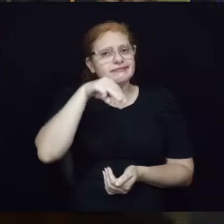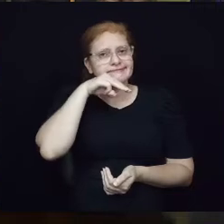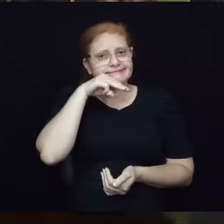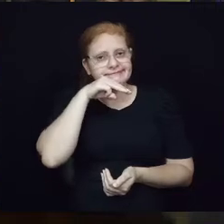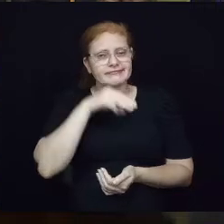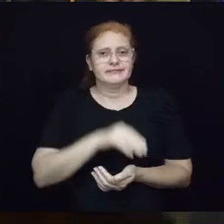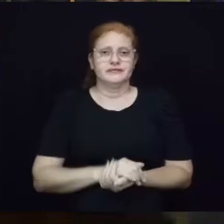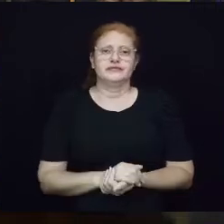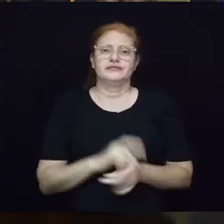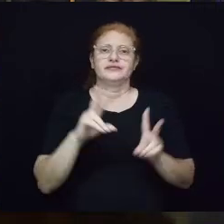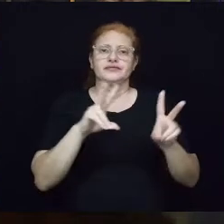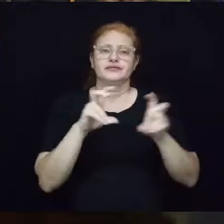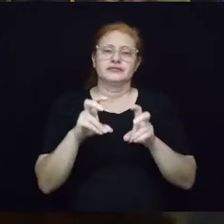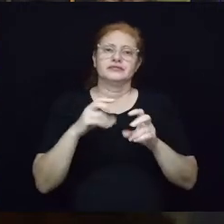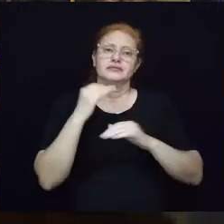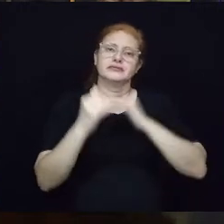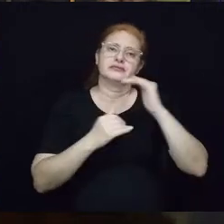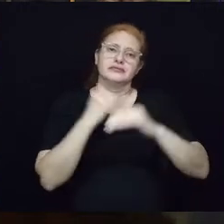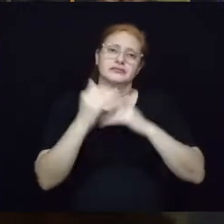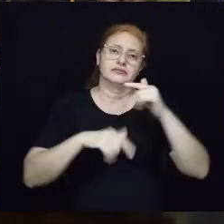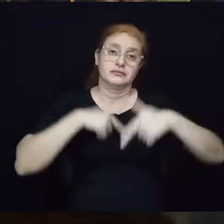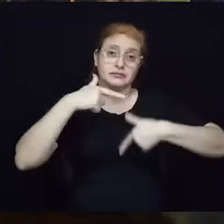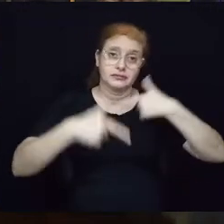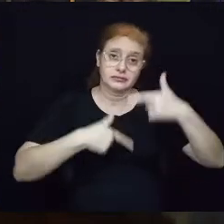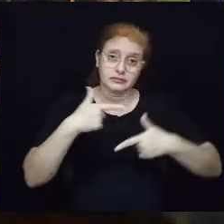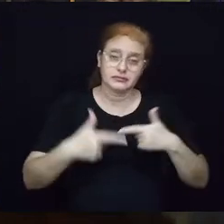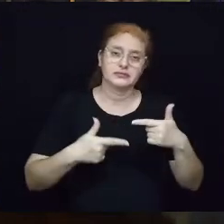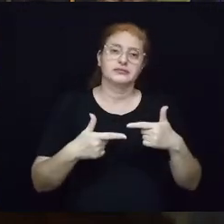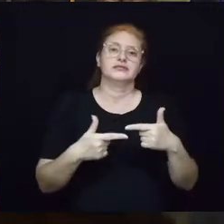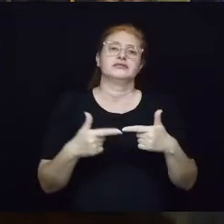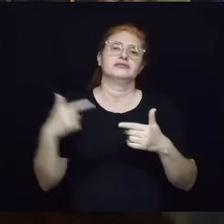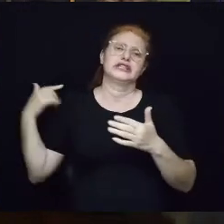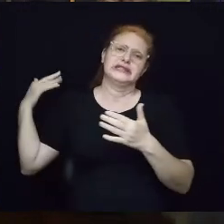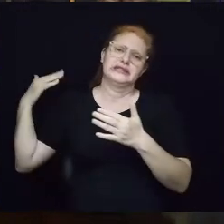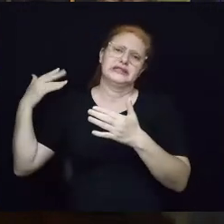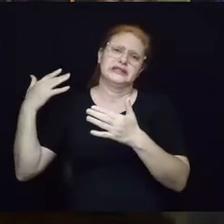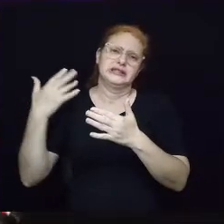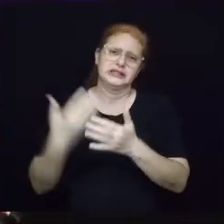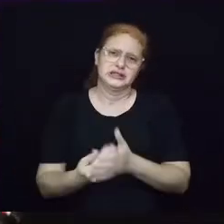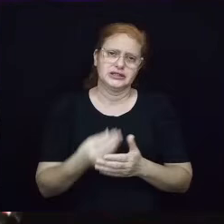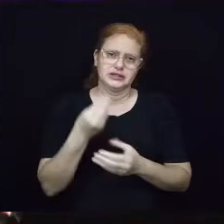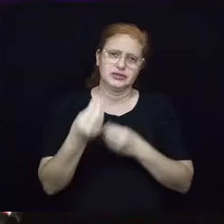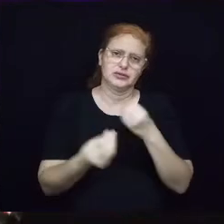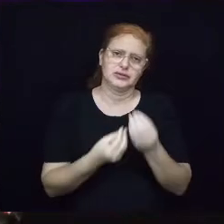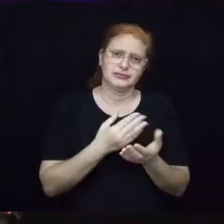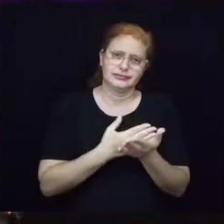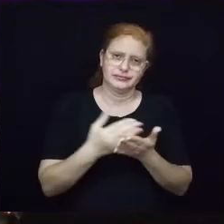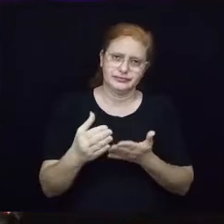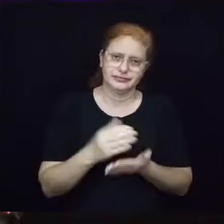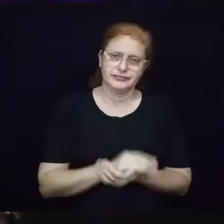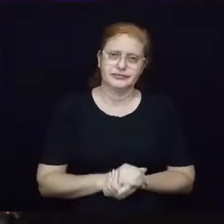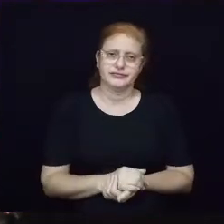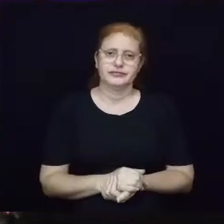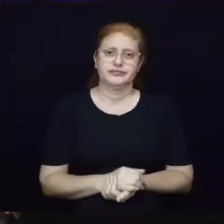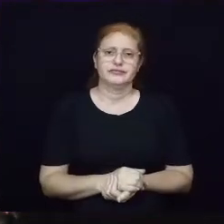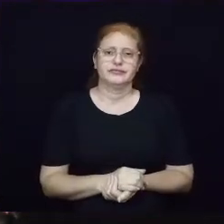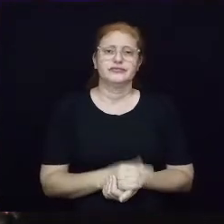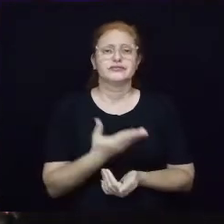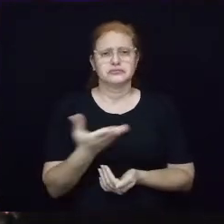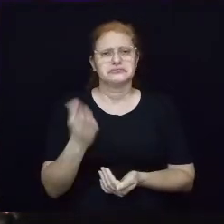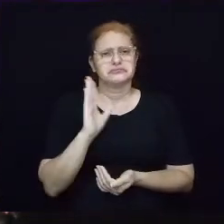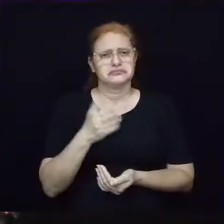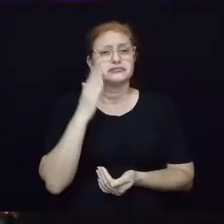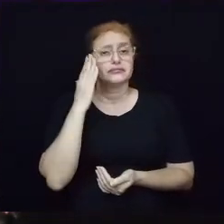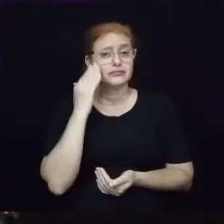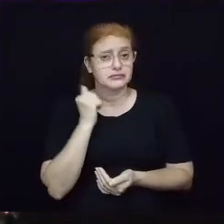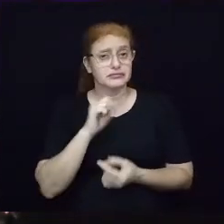Mauro, né, sobre seu processo de trabalho, sobre a sua carreira, sobre como tudo começou. Vocês já